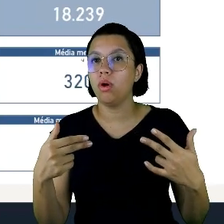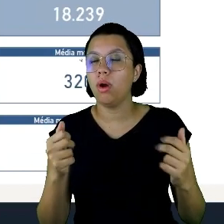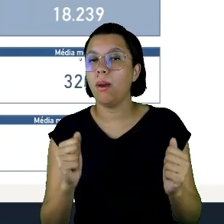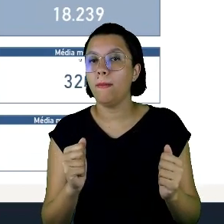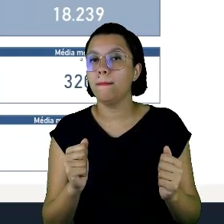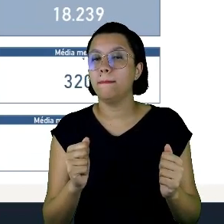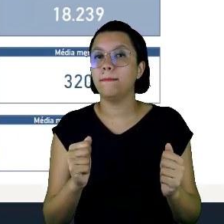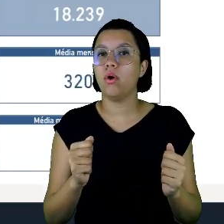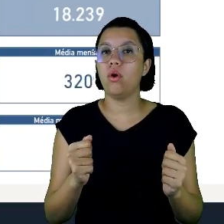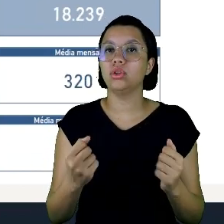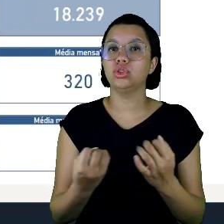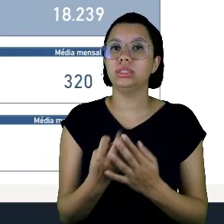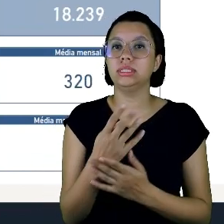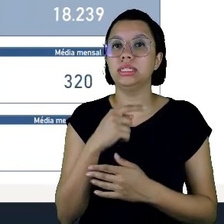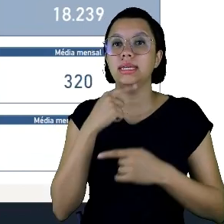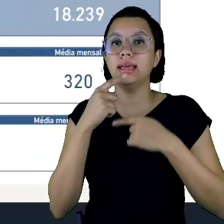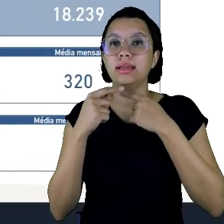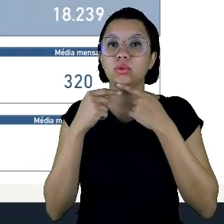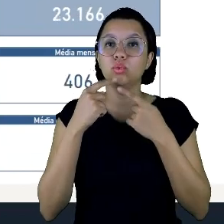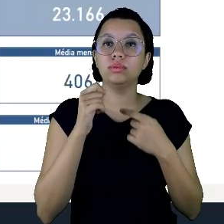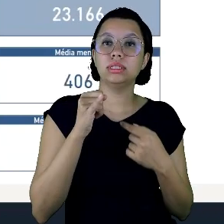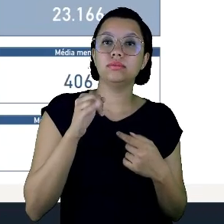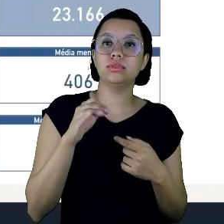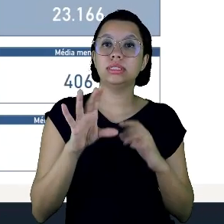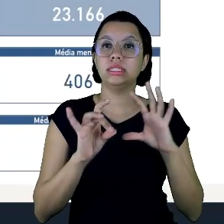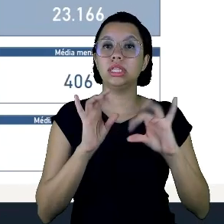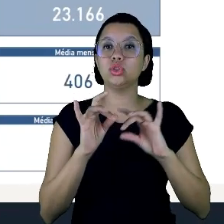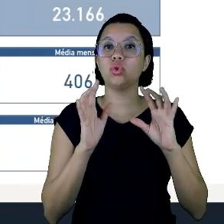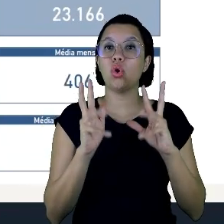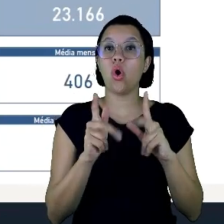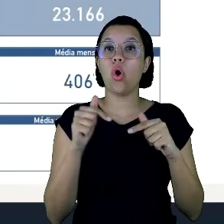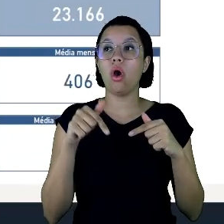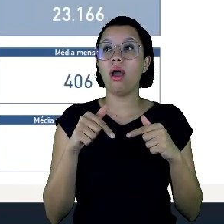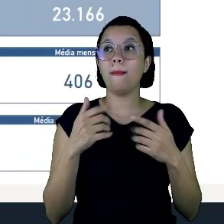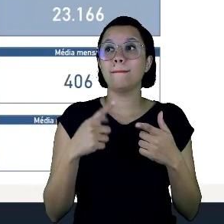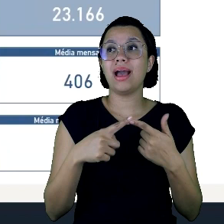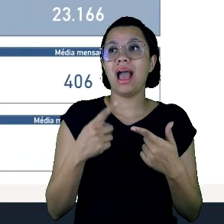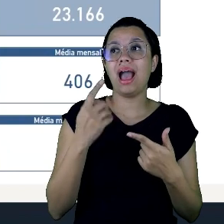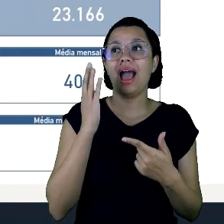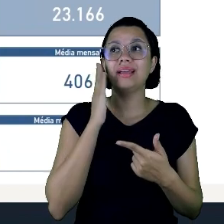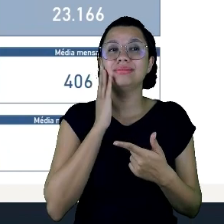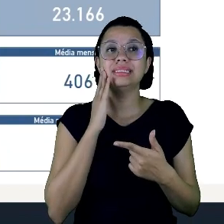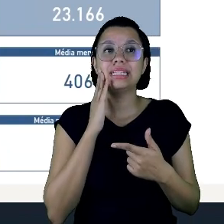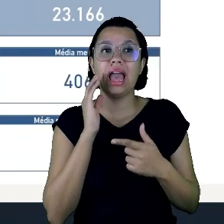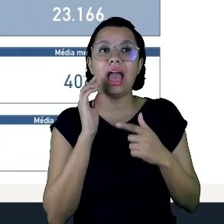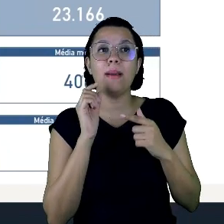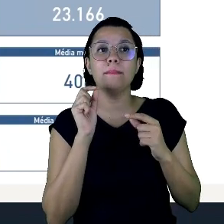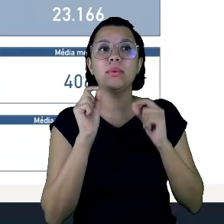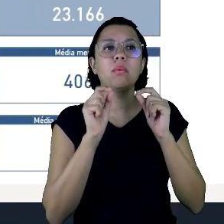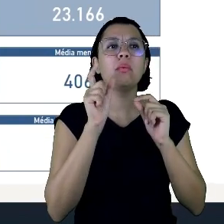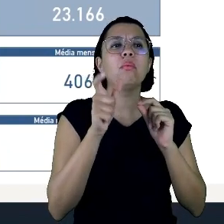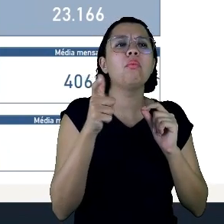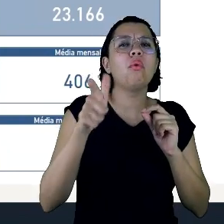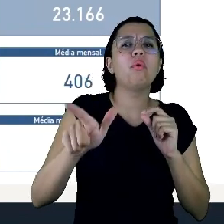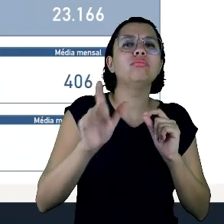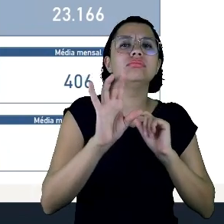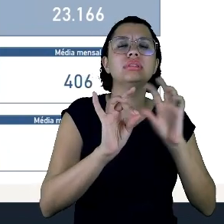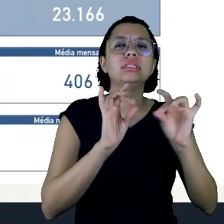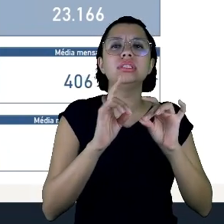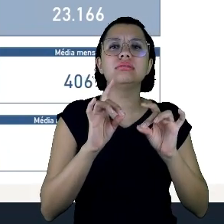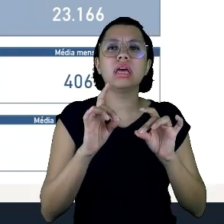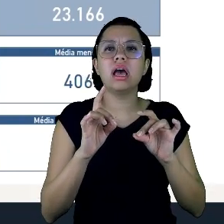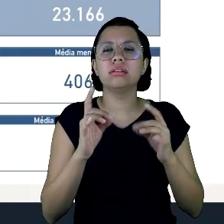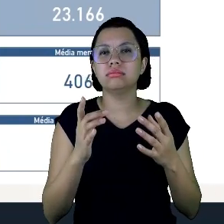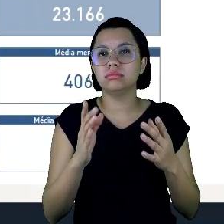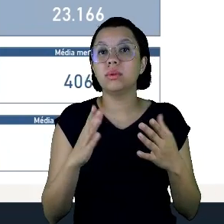selecionando aí, por exemplo, uma coisa que pode surgir dúvida. Se você selecionou todos aqui e não sabe qual o outro